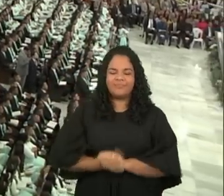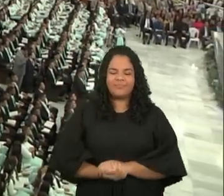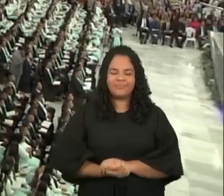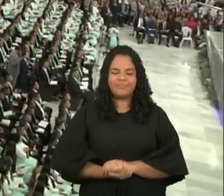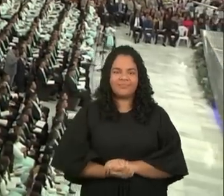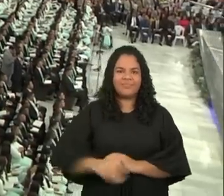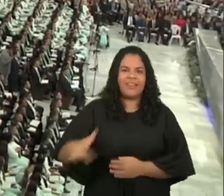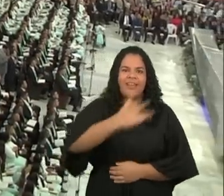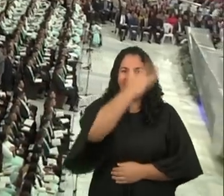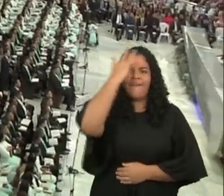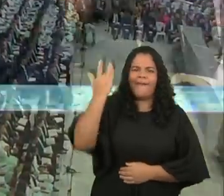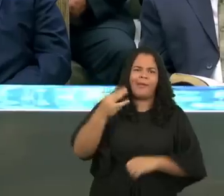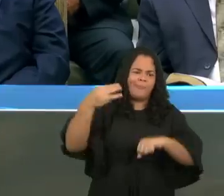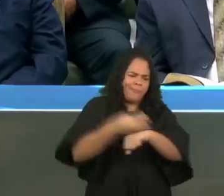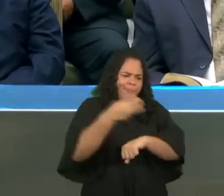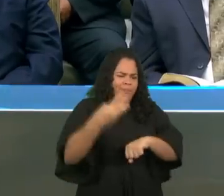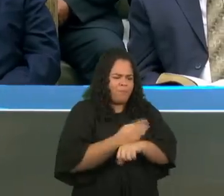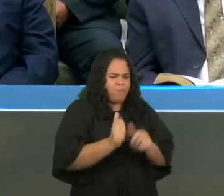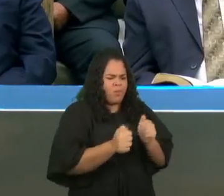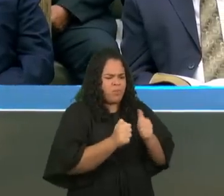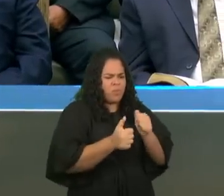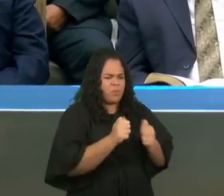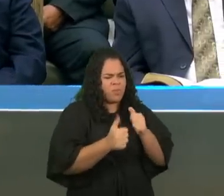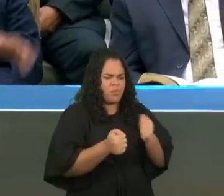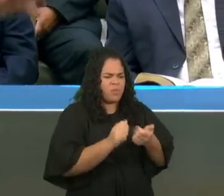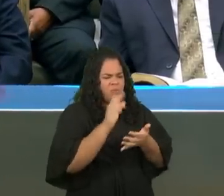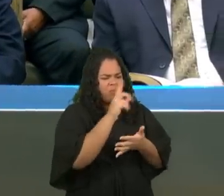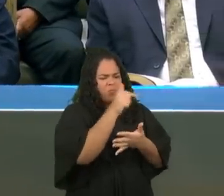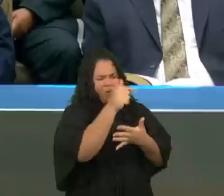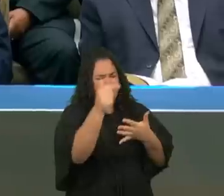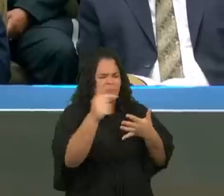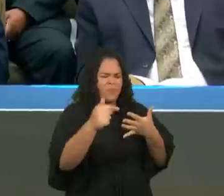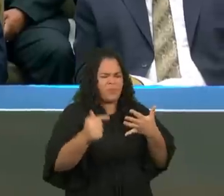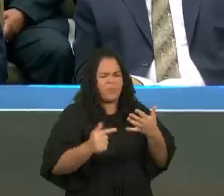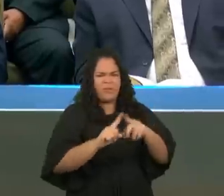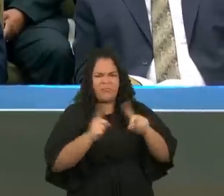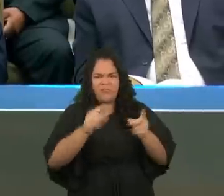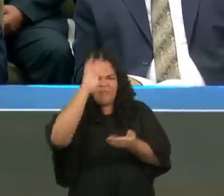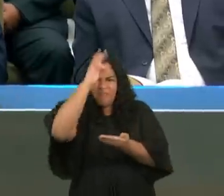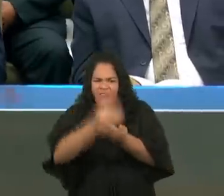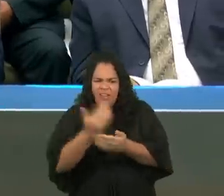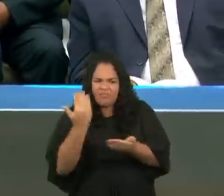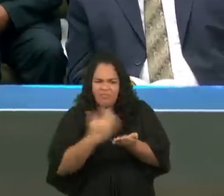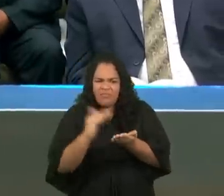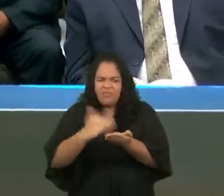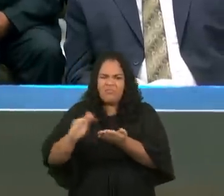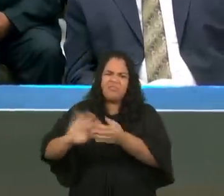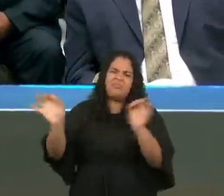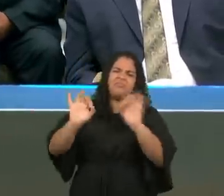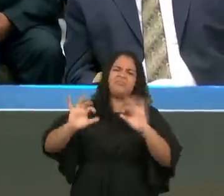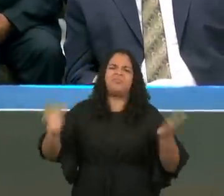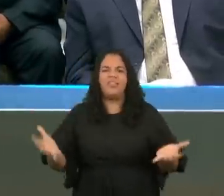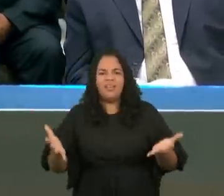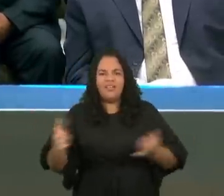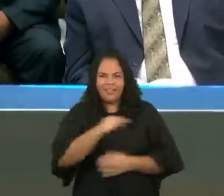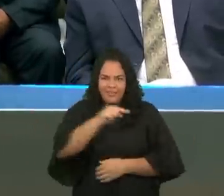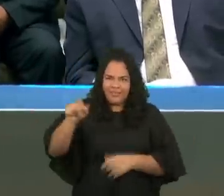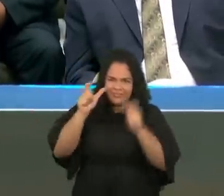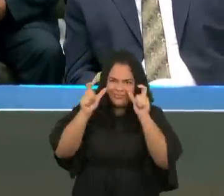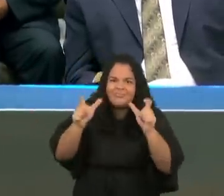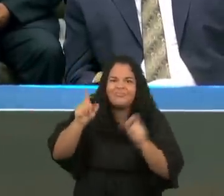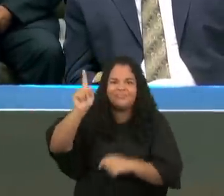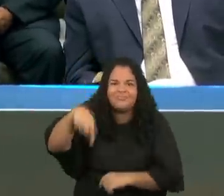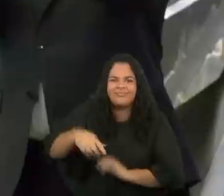tudo, menos para a batalha da fé. Esta noite o Espírito Santo está falando e quem está ligado está entendendo. Quem não está entendendo, eu quero lhe